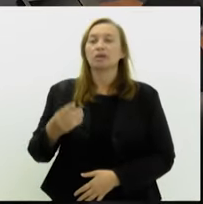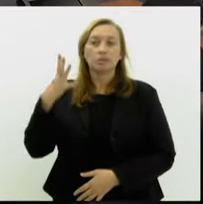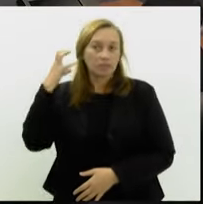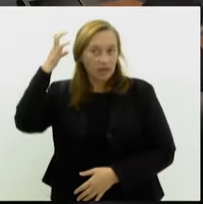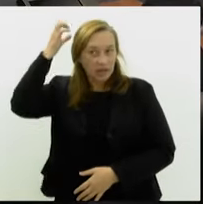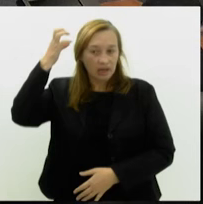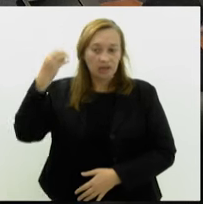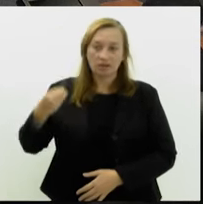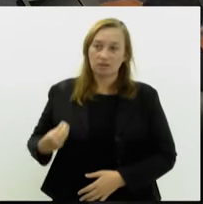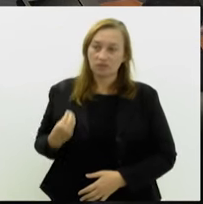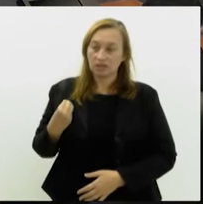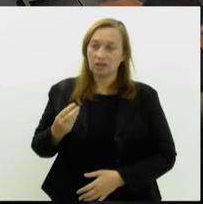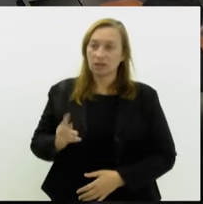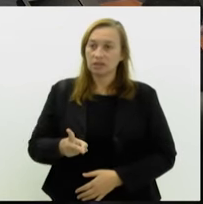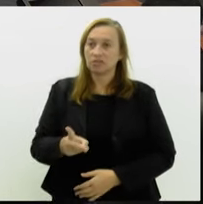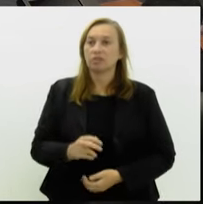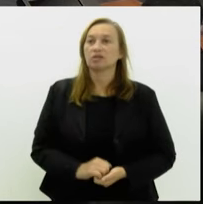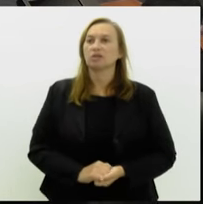sempre.